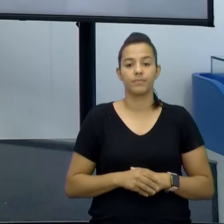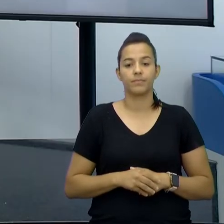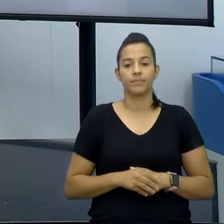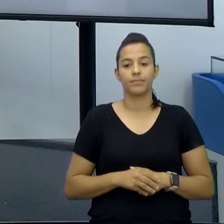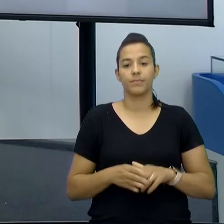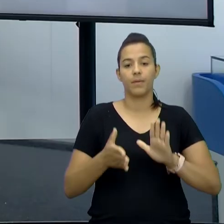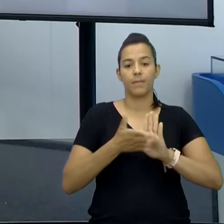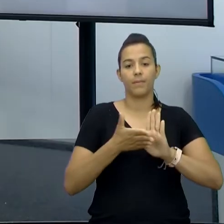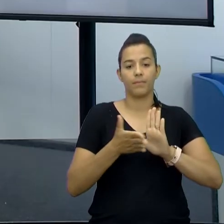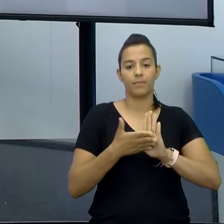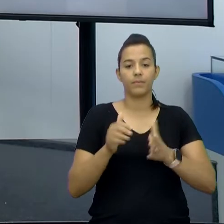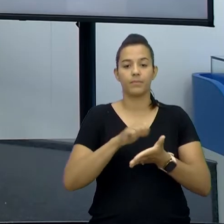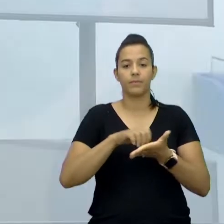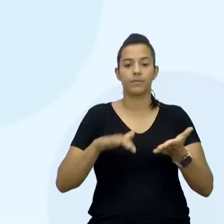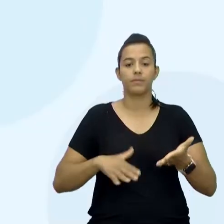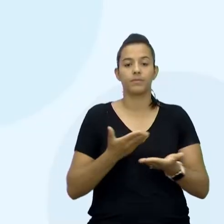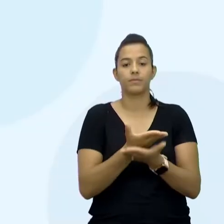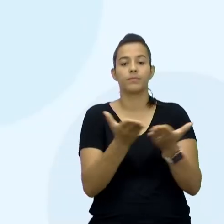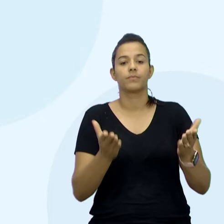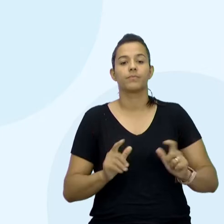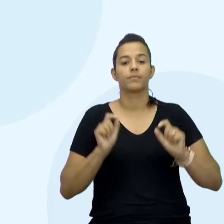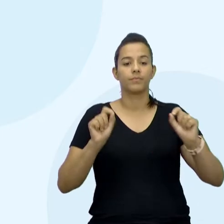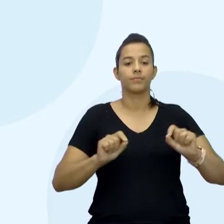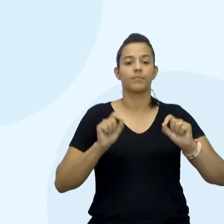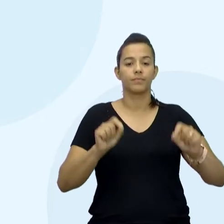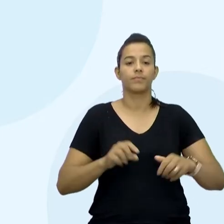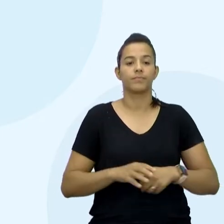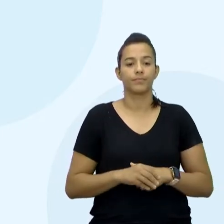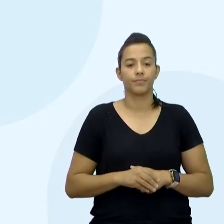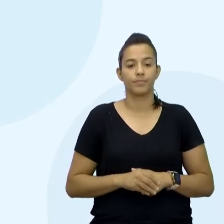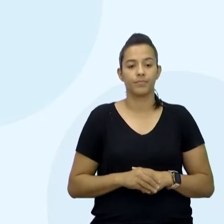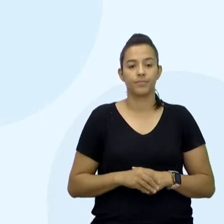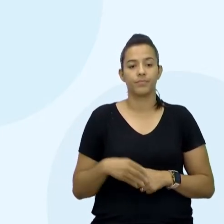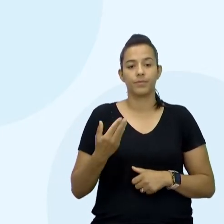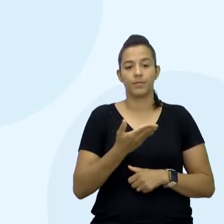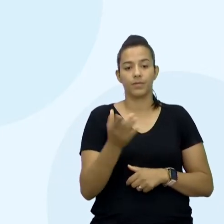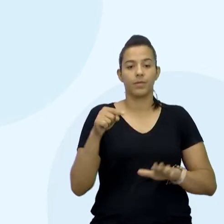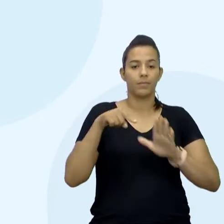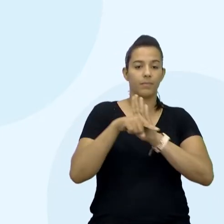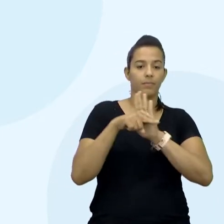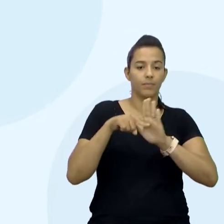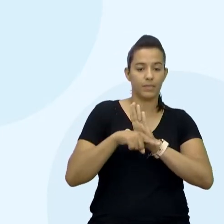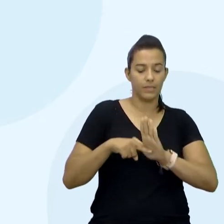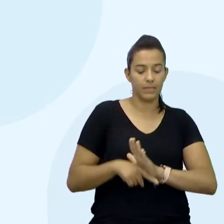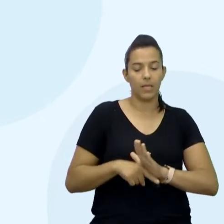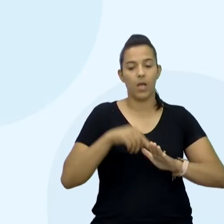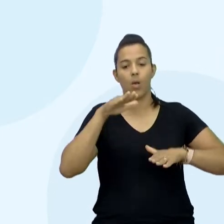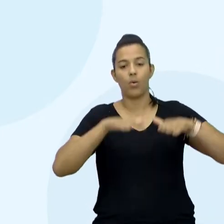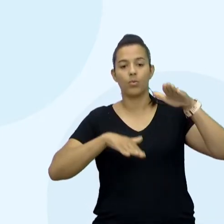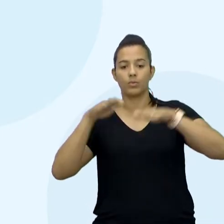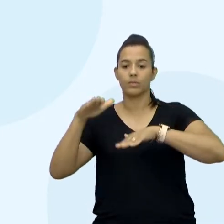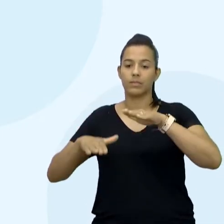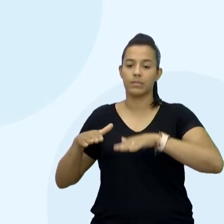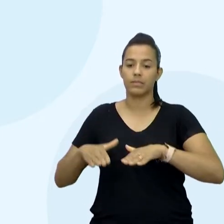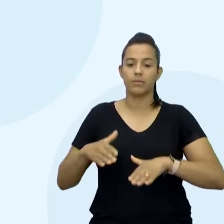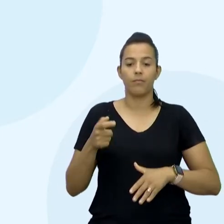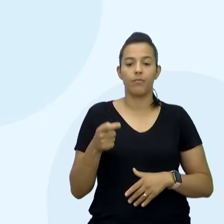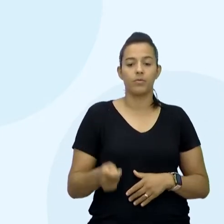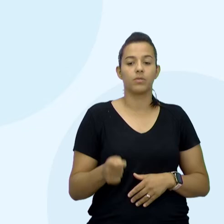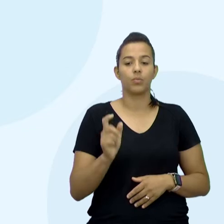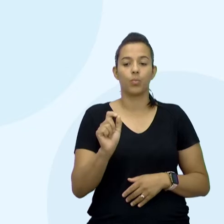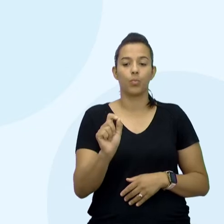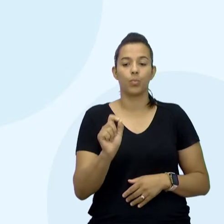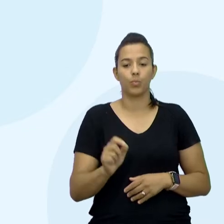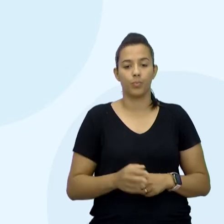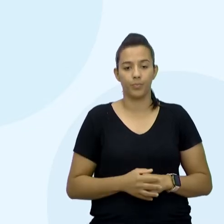Proposta de atividade para o nosso estudante, Gibalina. Olha, os nossos estudantes vão pesquisar o que são oscilações forçadas.